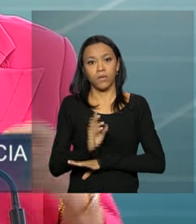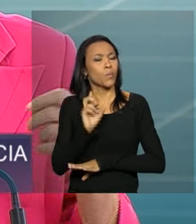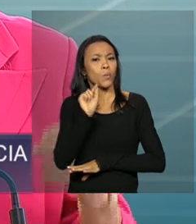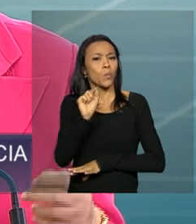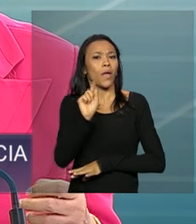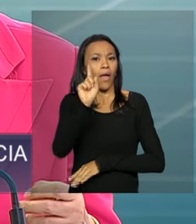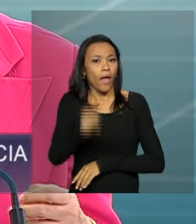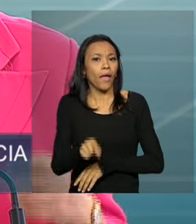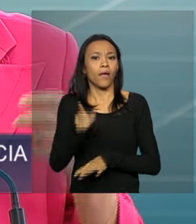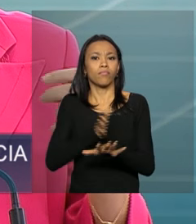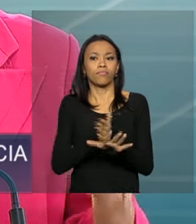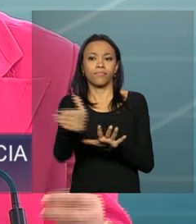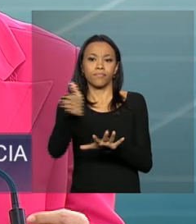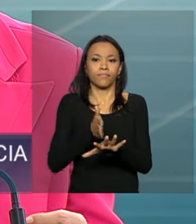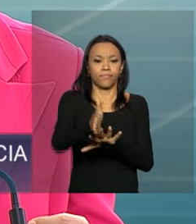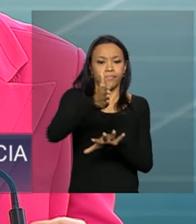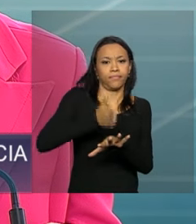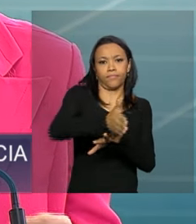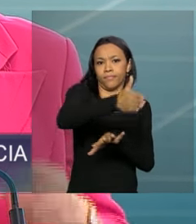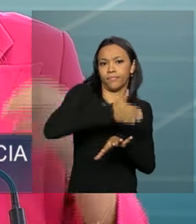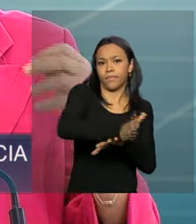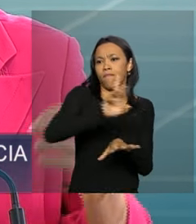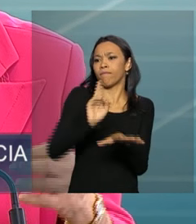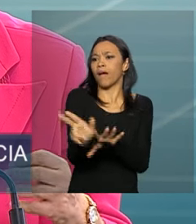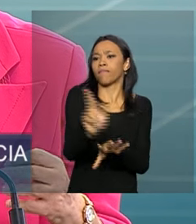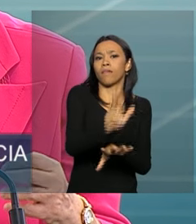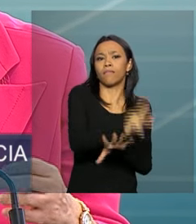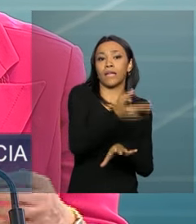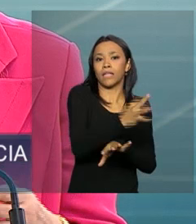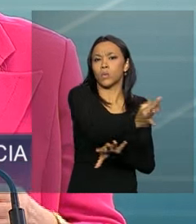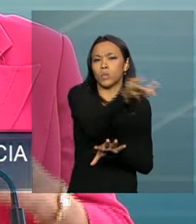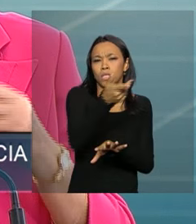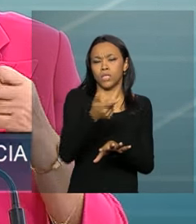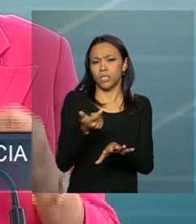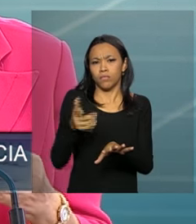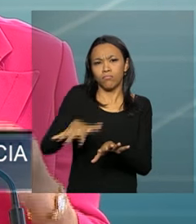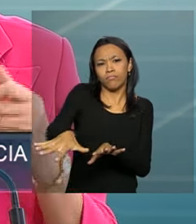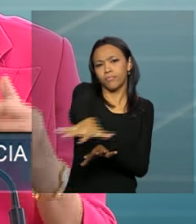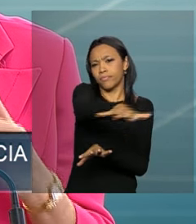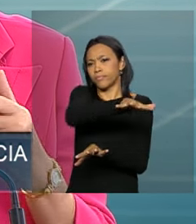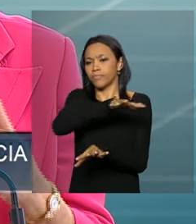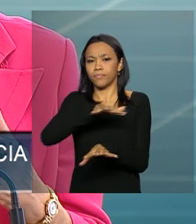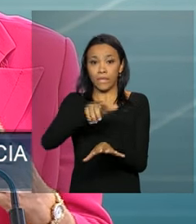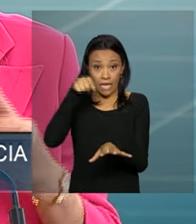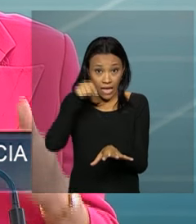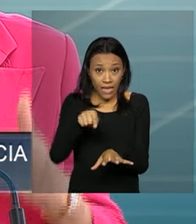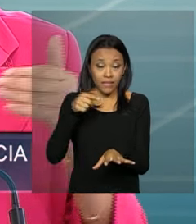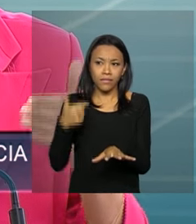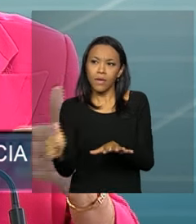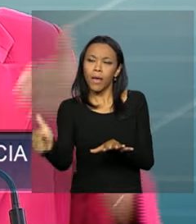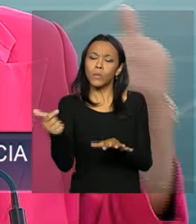trabalho especializado de alta tecnologia, de média tecnologia, enfim, aquele trabalho